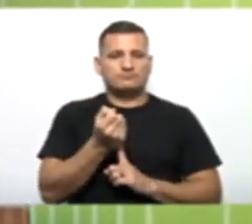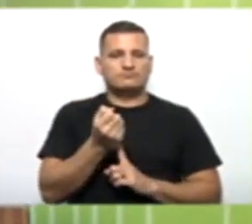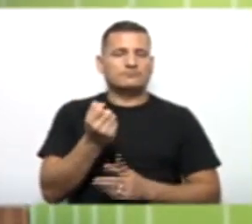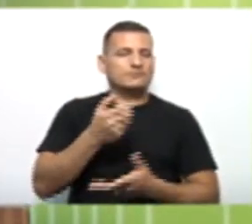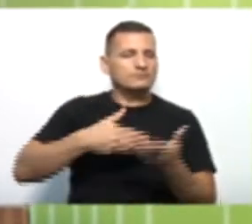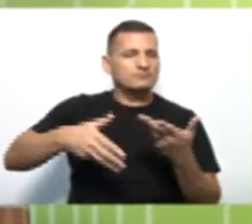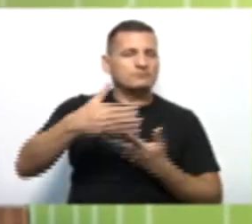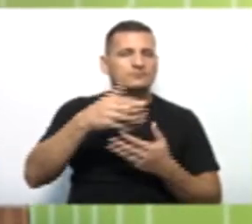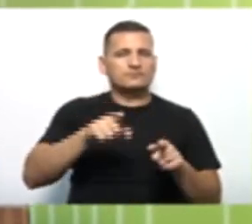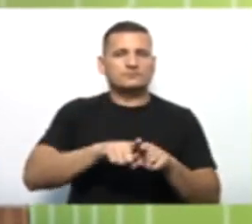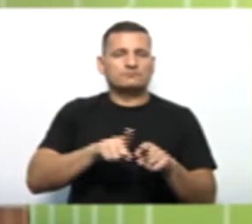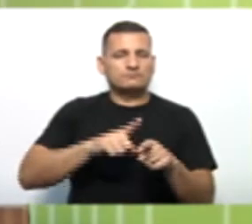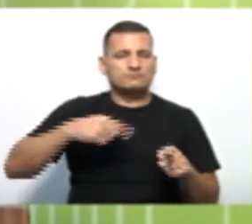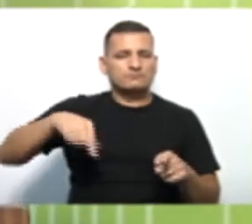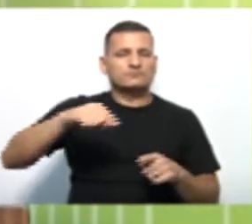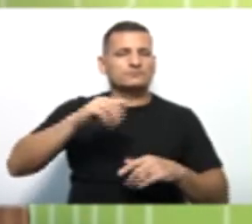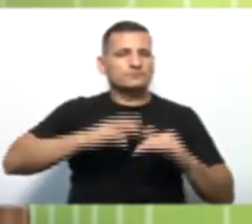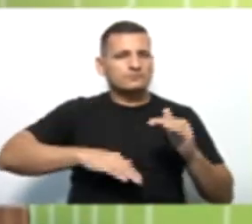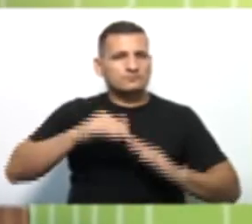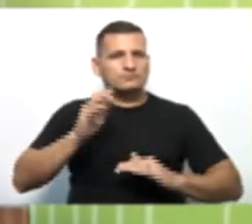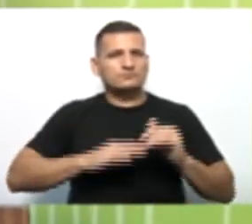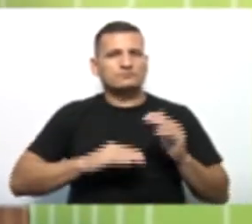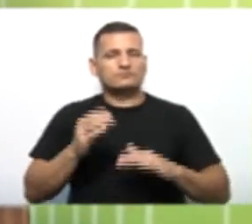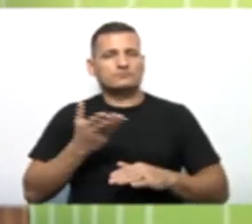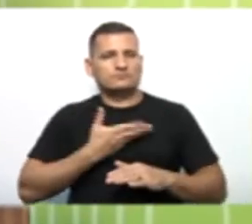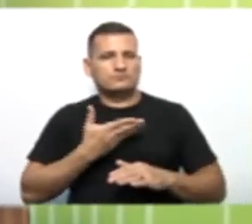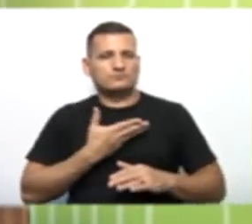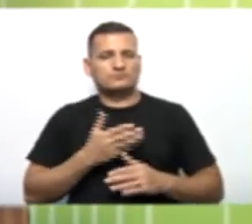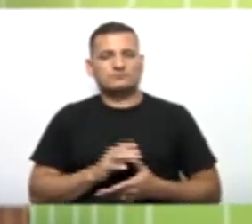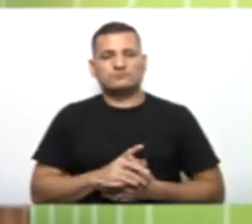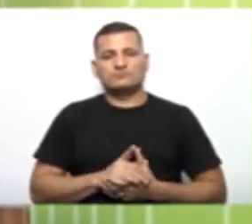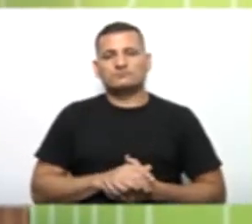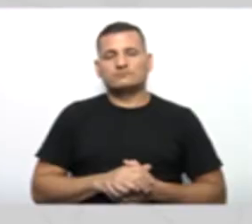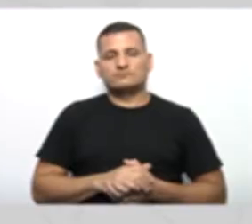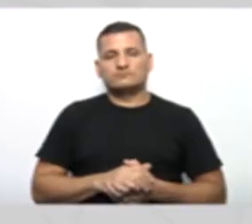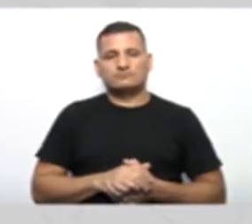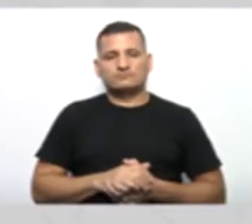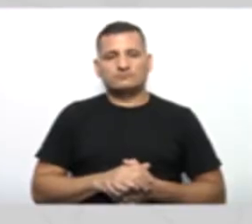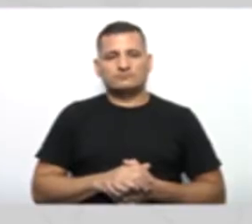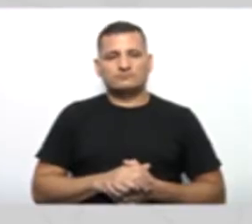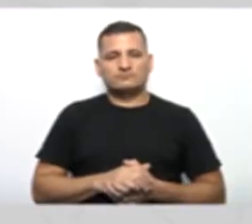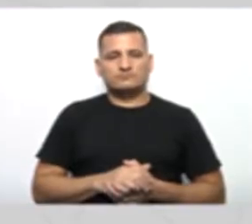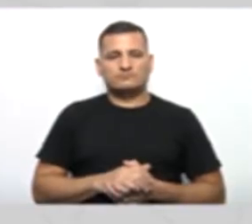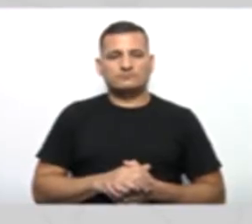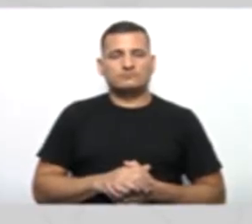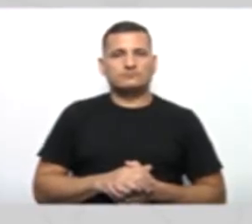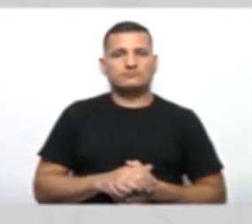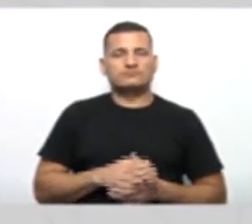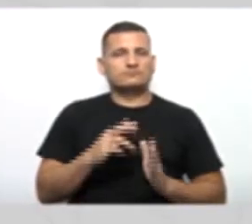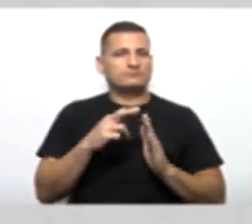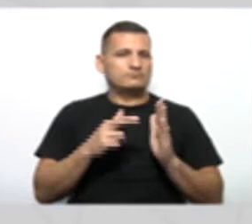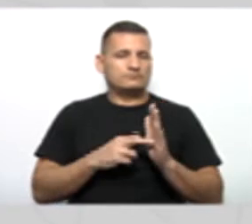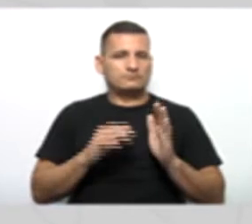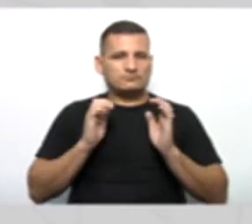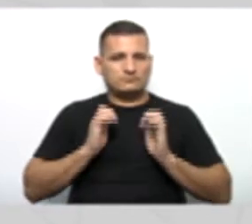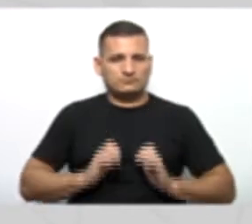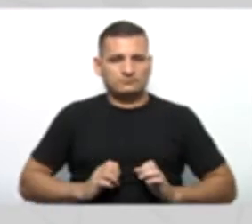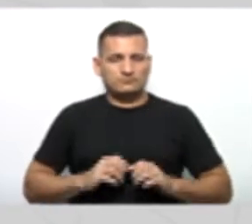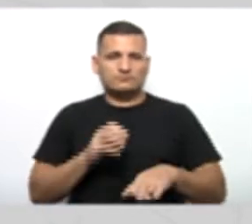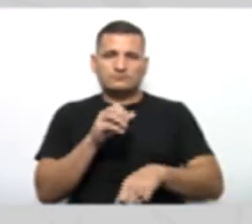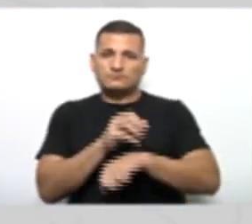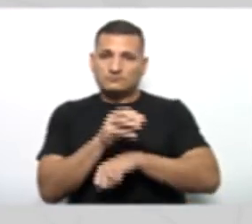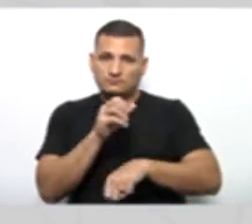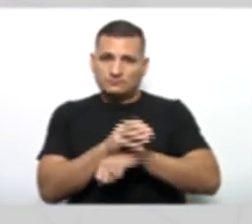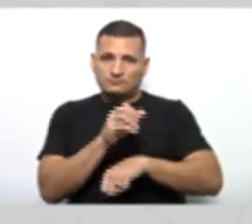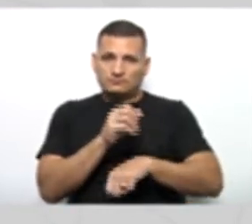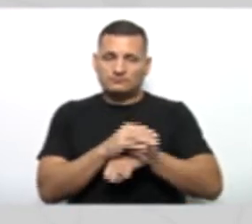entre os trabalhadores entre os colegas de trabalho os colegas de profissão o código de ética a fim de orientar a atuação